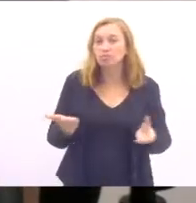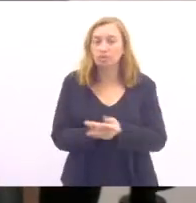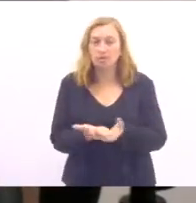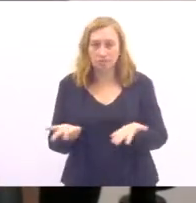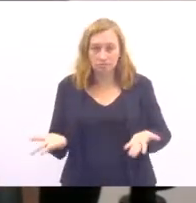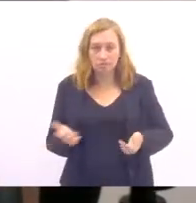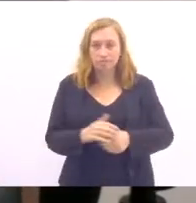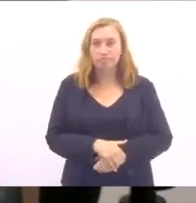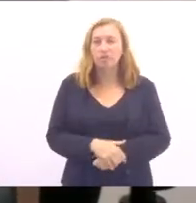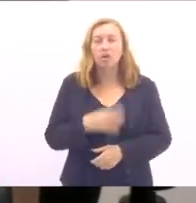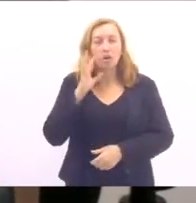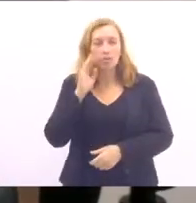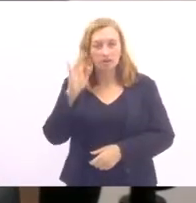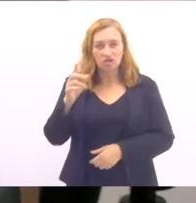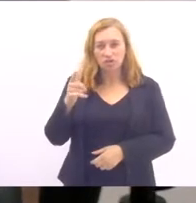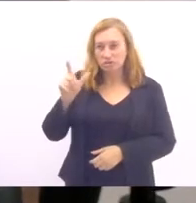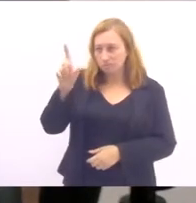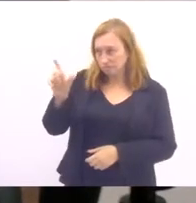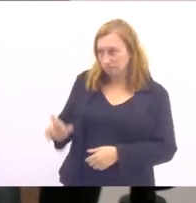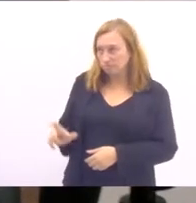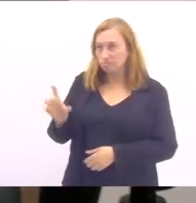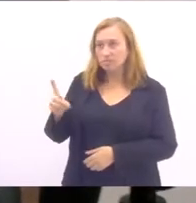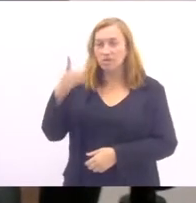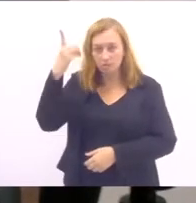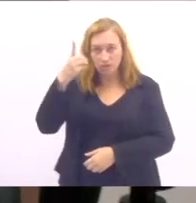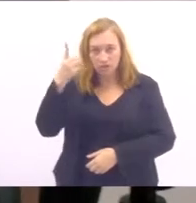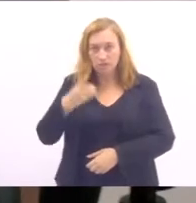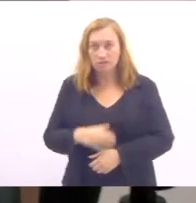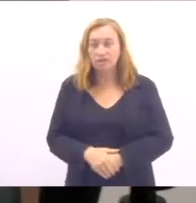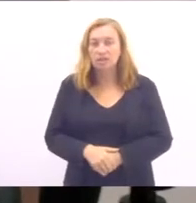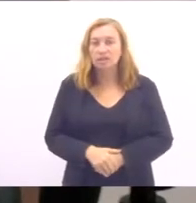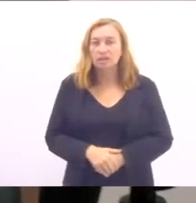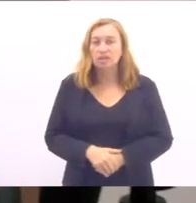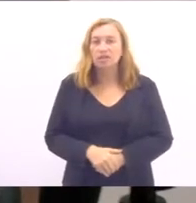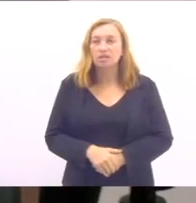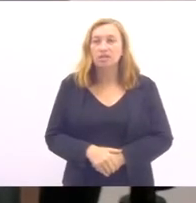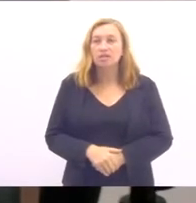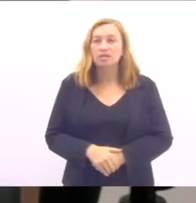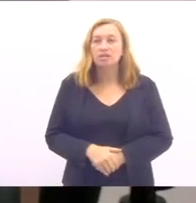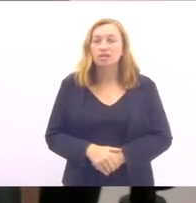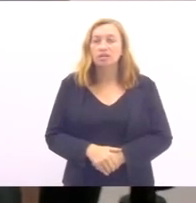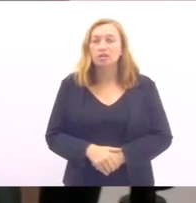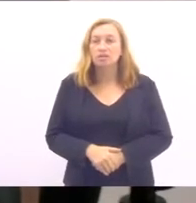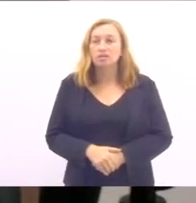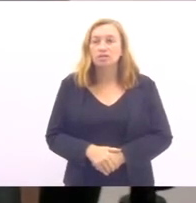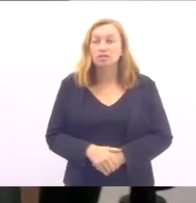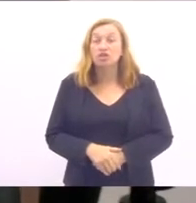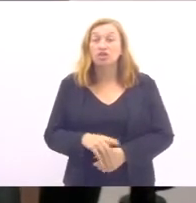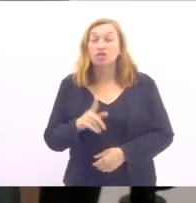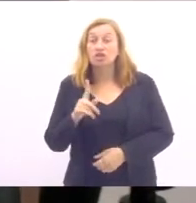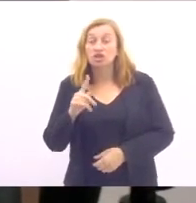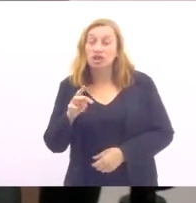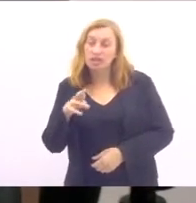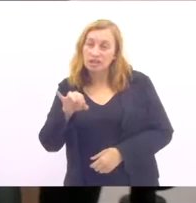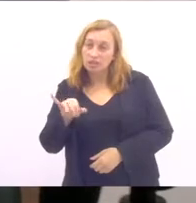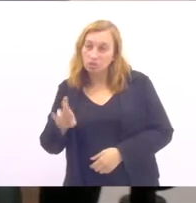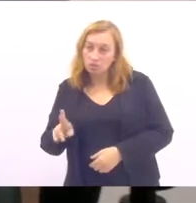você, imagina, deputado, a partir dessa retenção, o gerenciador de resíduos da